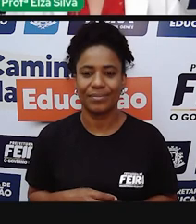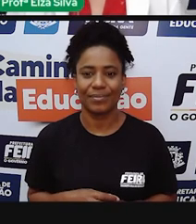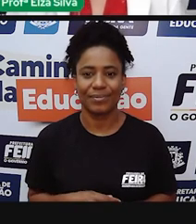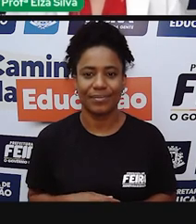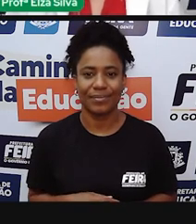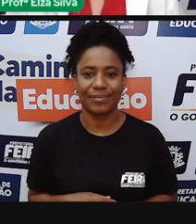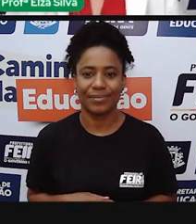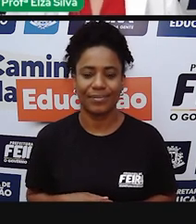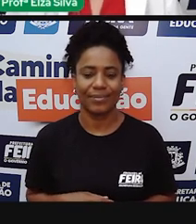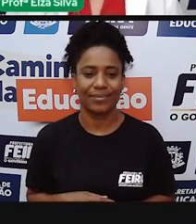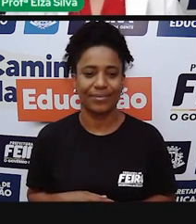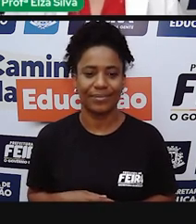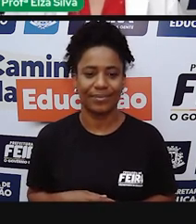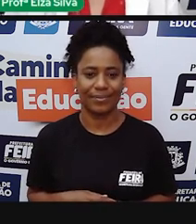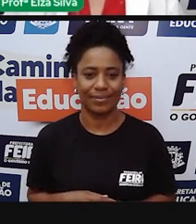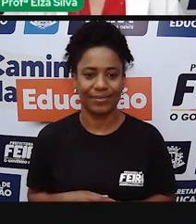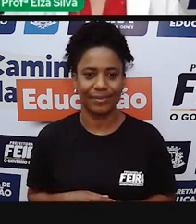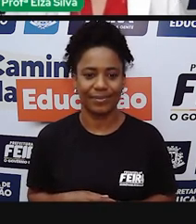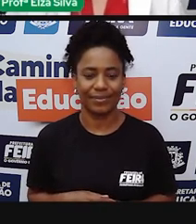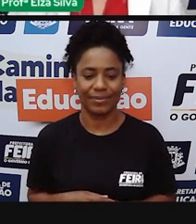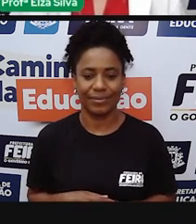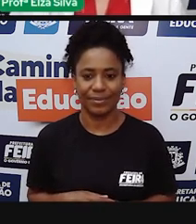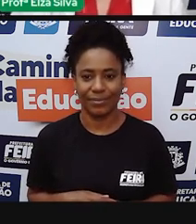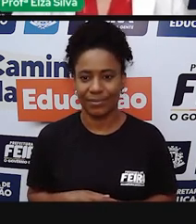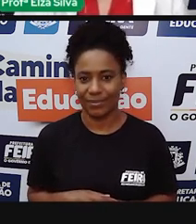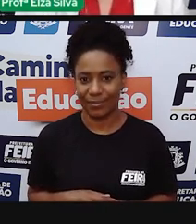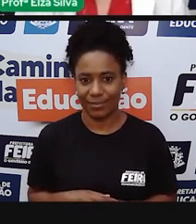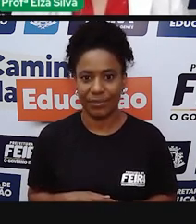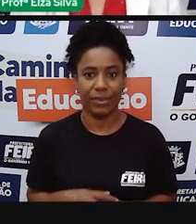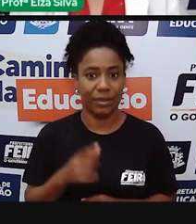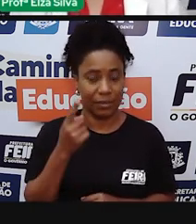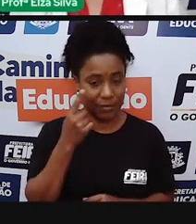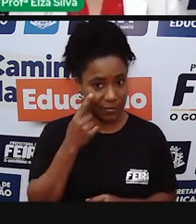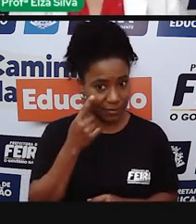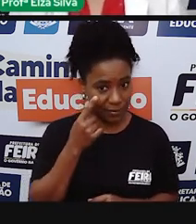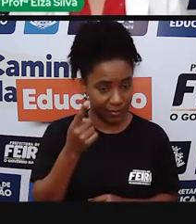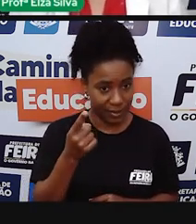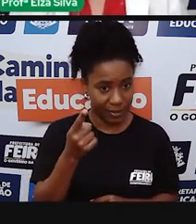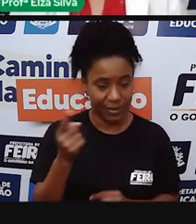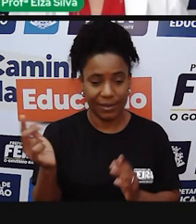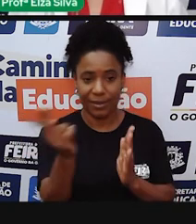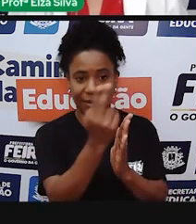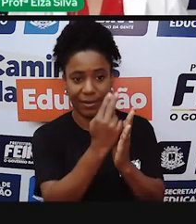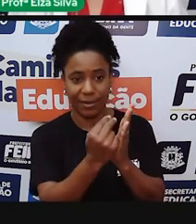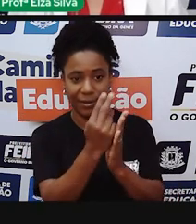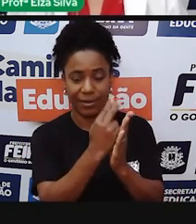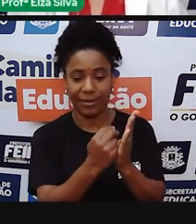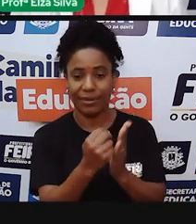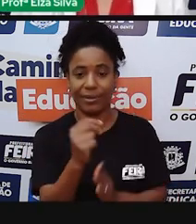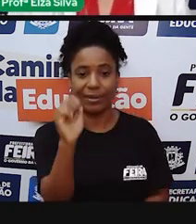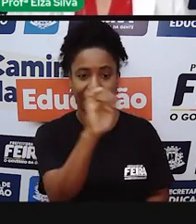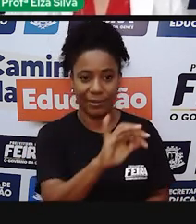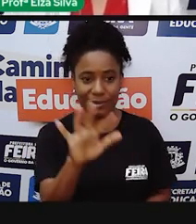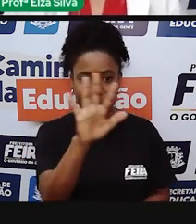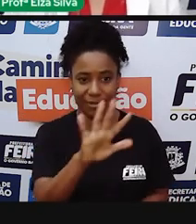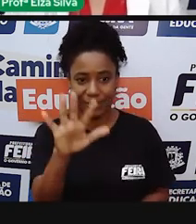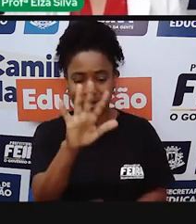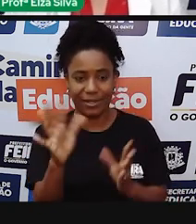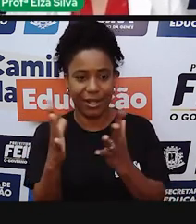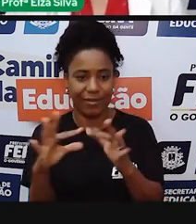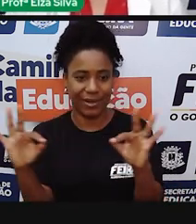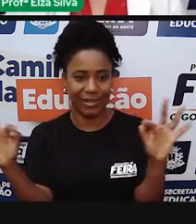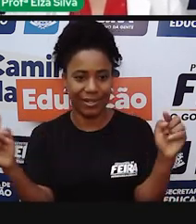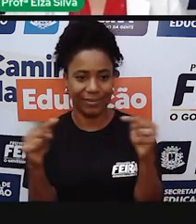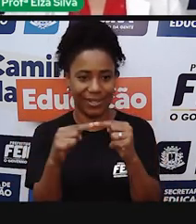the sentence about Olympic sports. Então, relacione as imagens às frases sobre os esportes